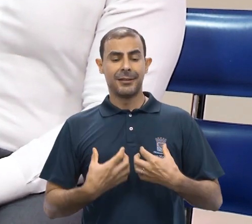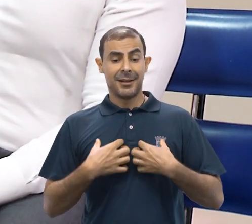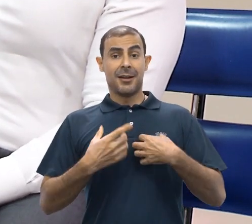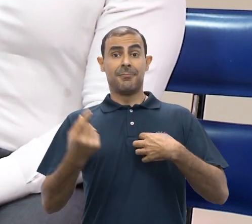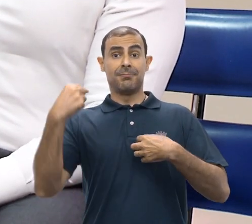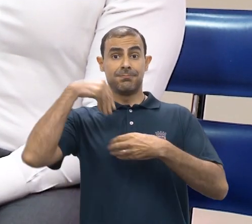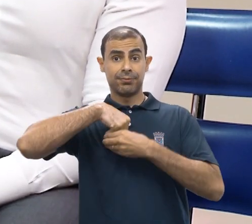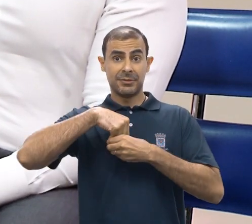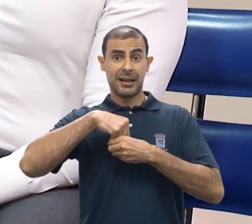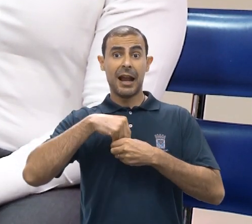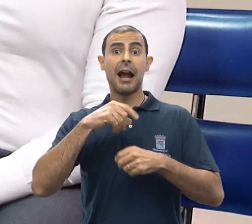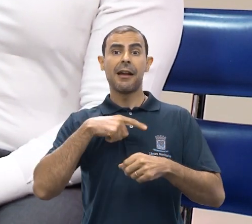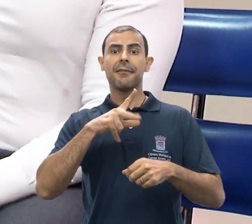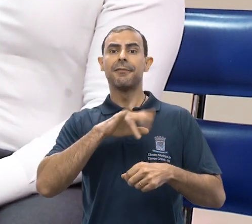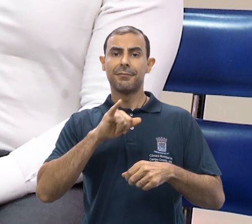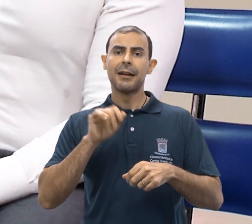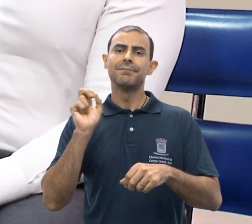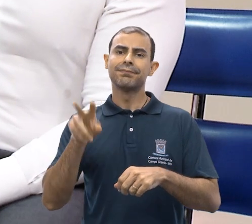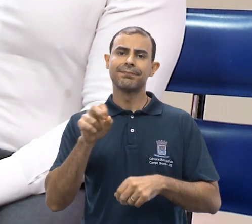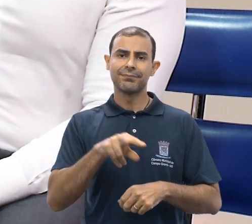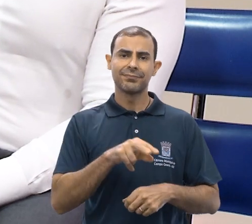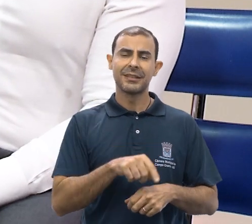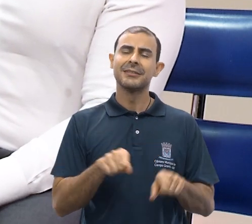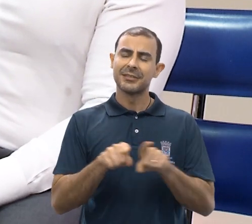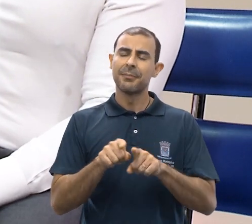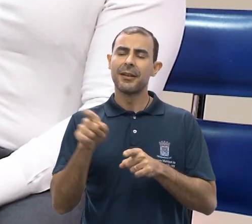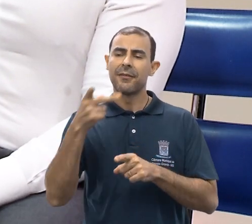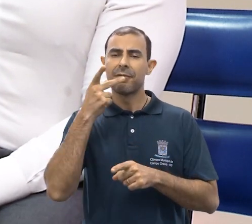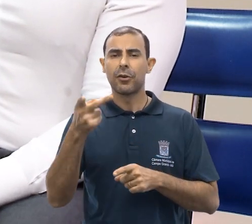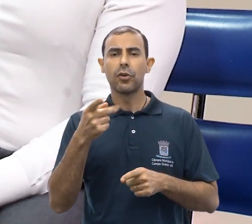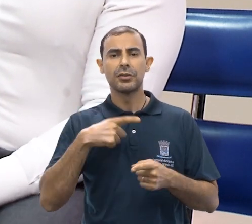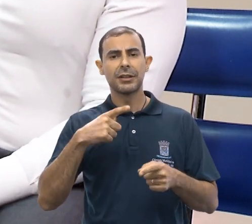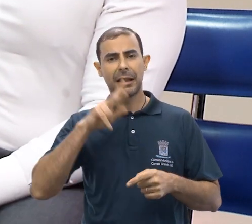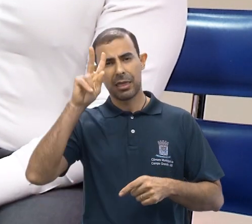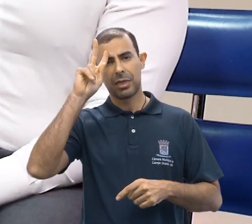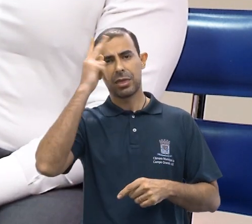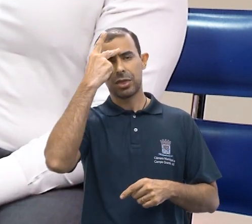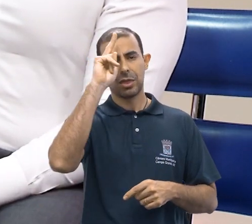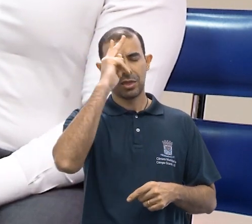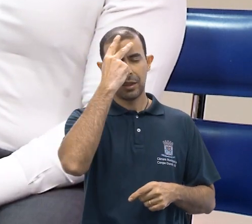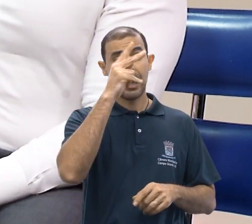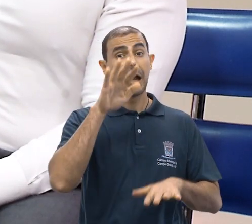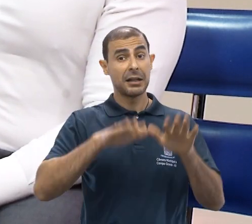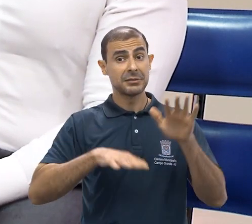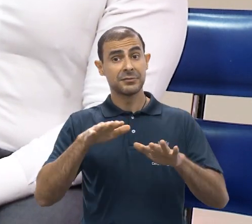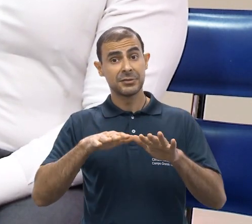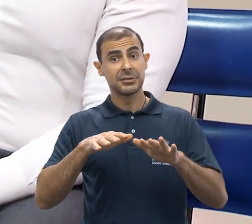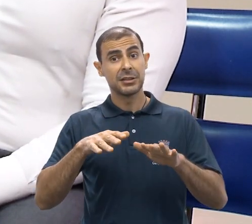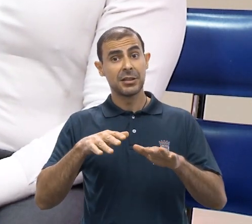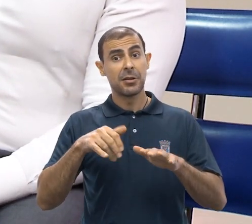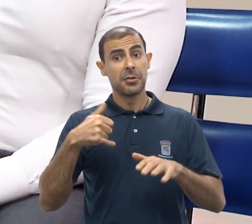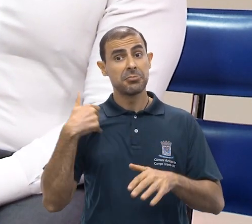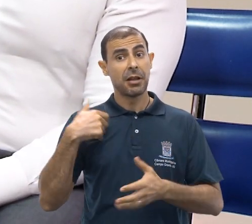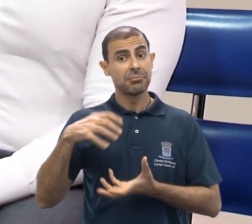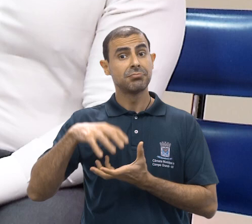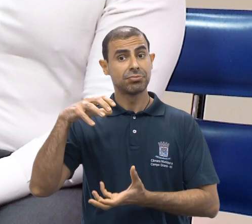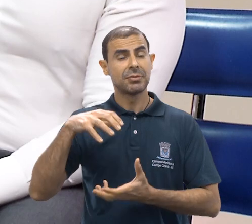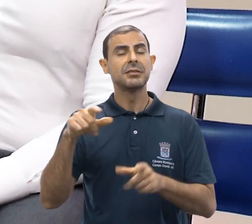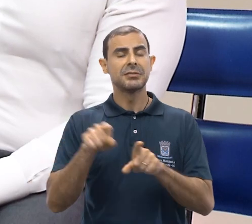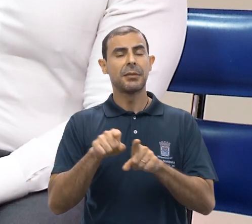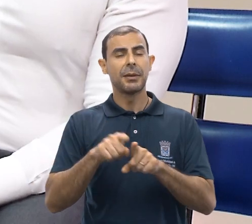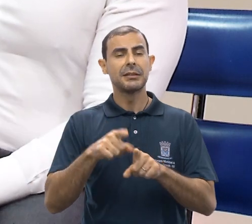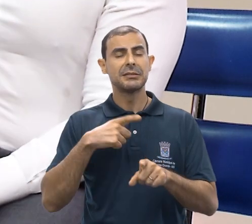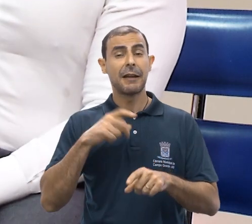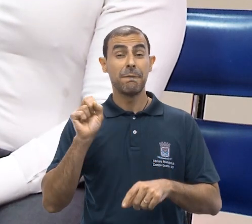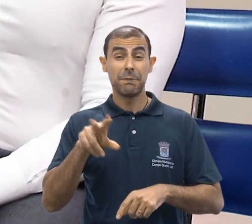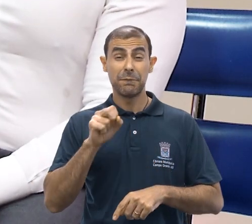infecção. Né? A questão do delírio que você falou, provavelmente a infecção no paciente idoso, também com Parkinson, ele pode causar o